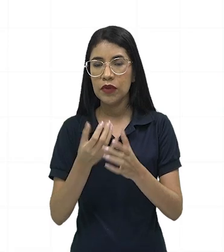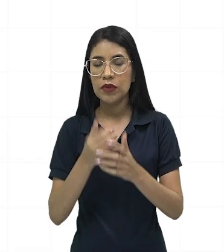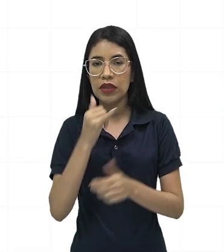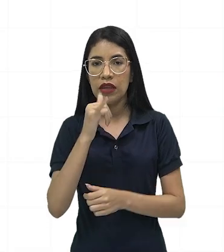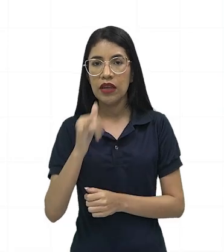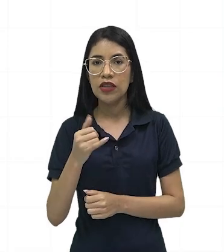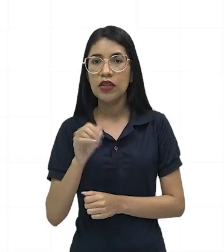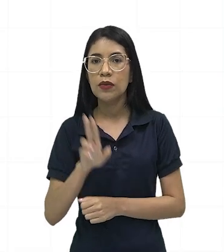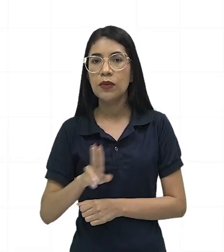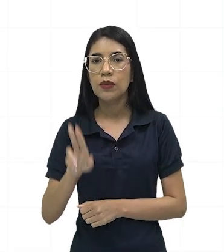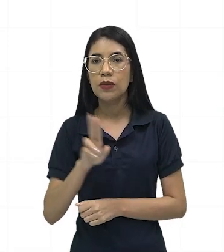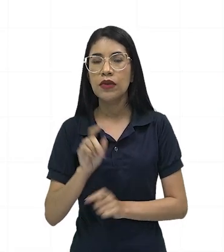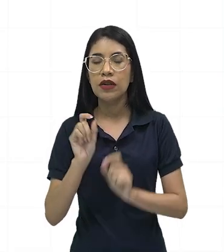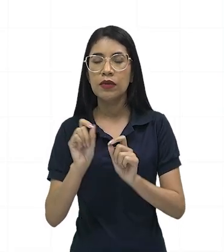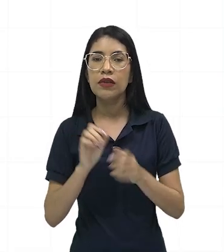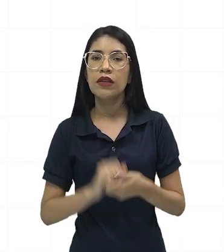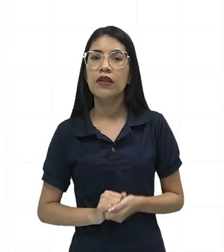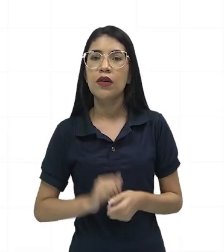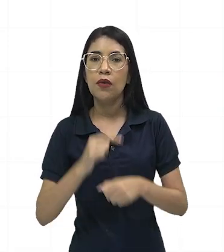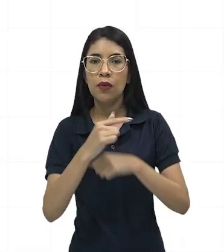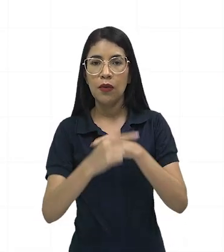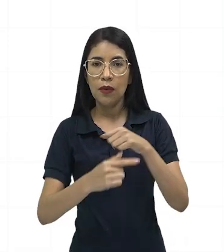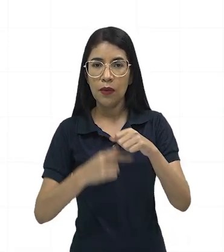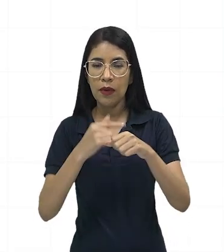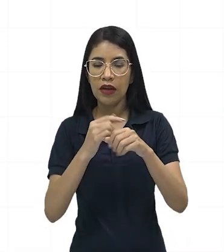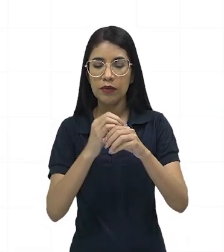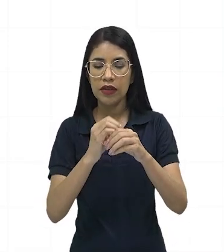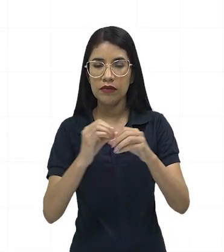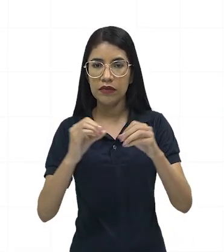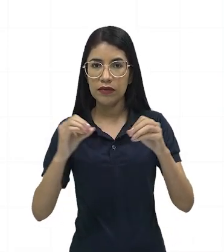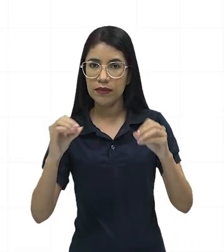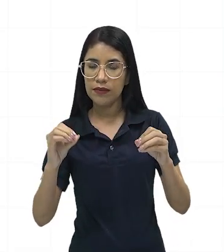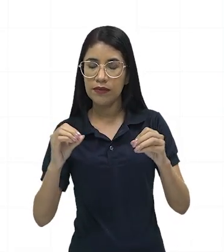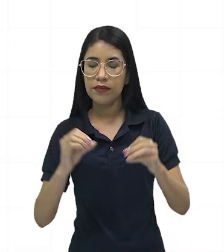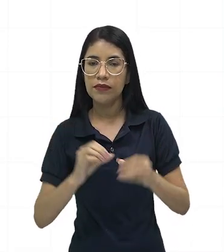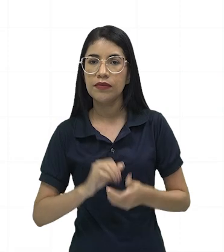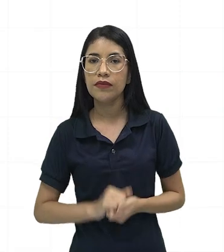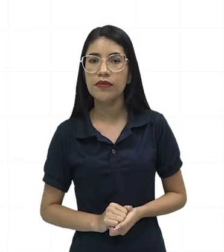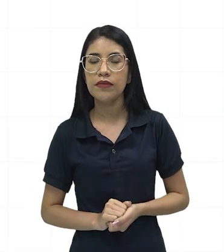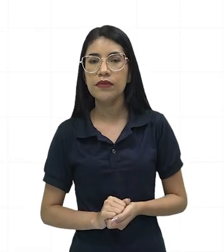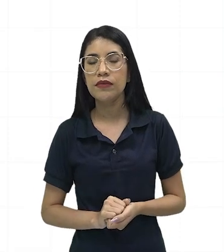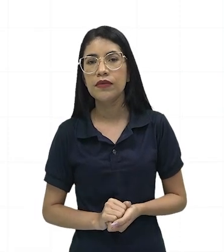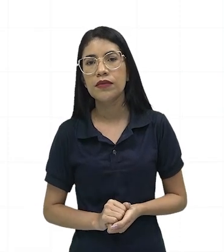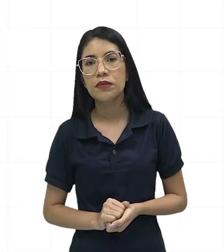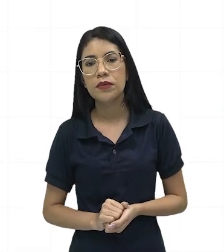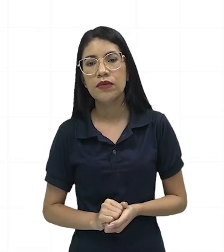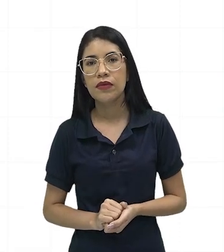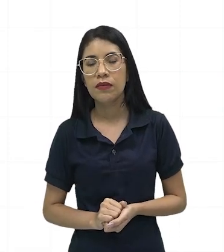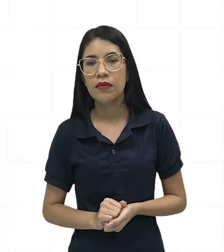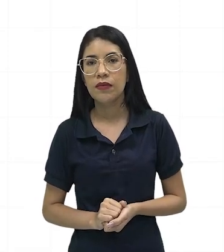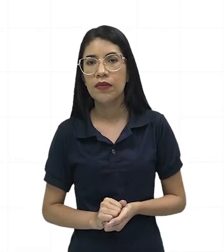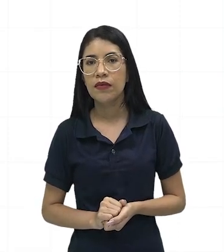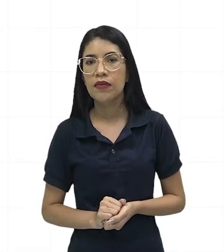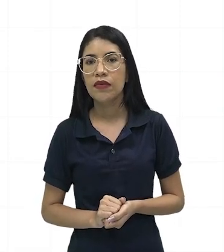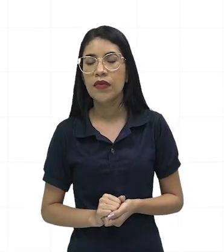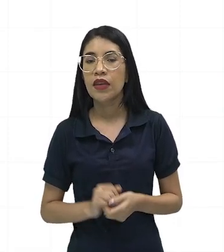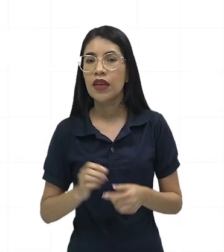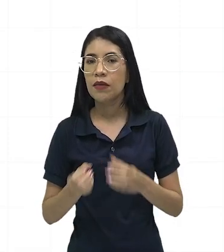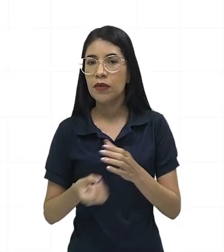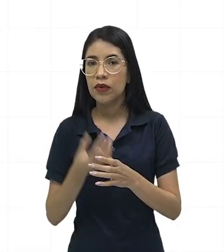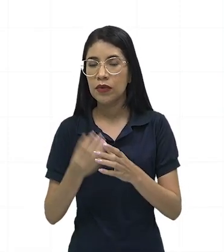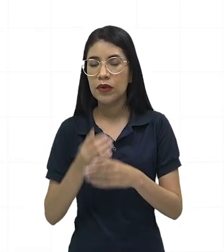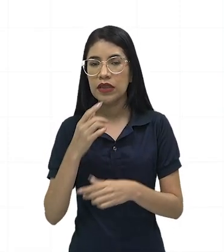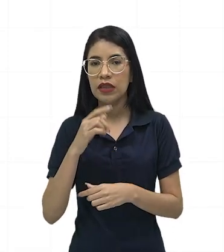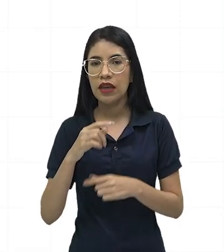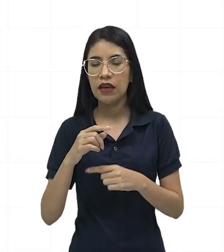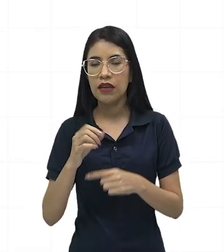a partir dessa divisão aí dos núcleos desses átomos, que geram energia a partir do